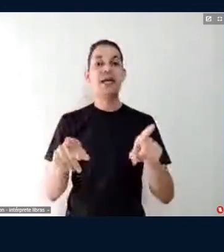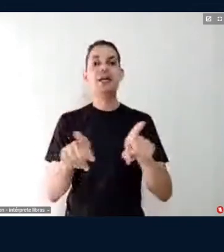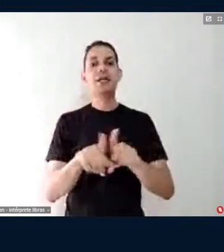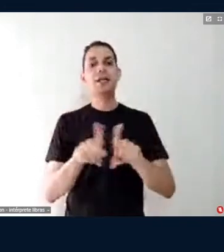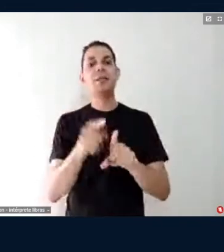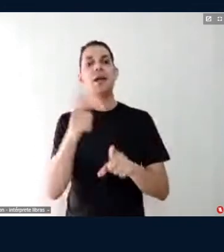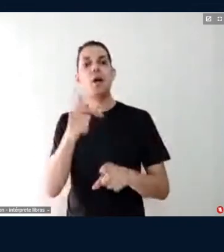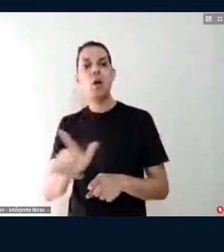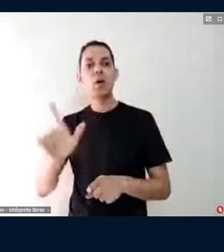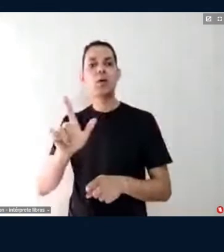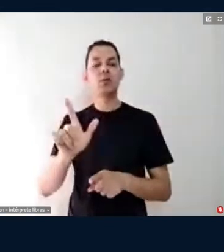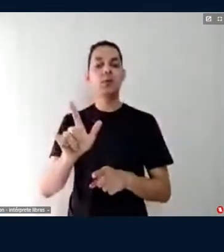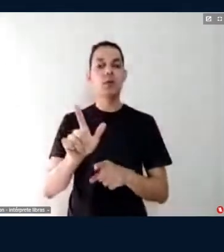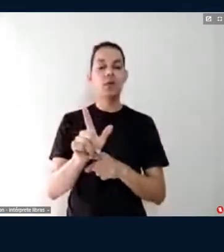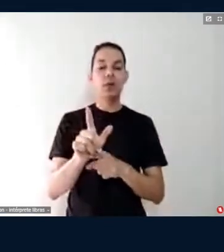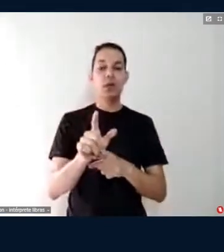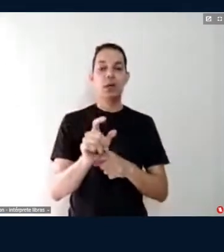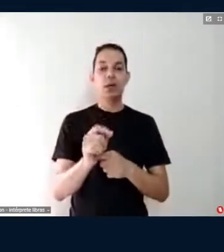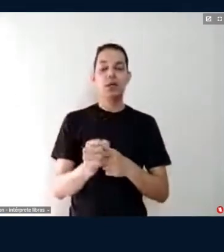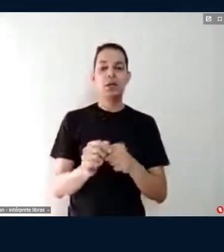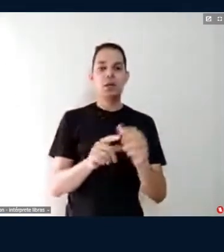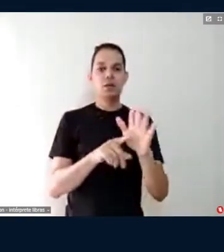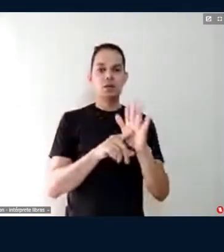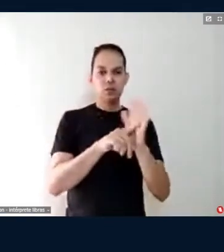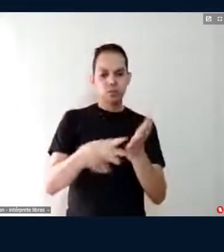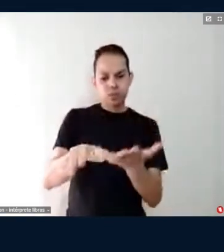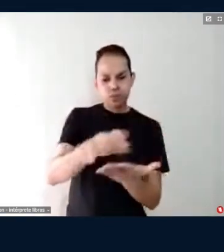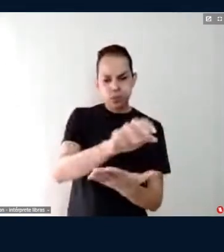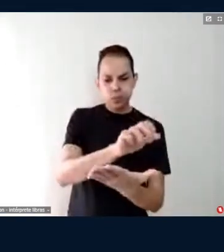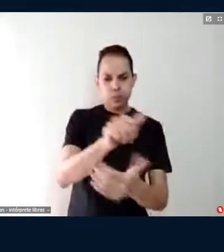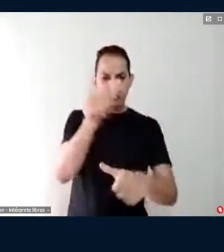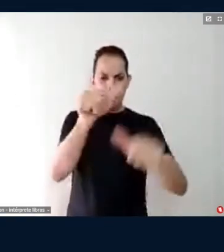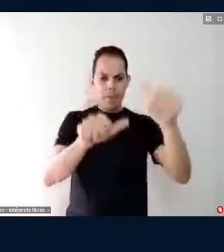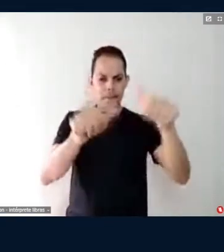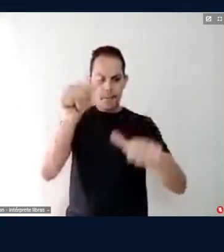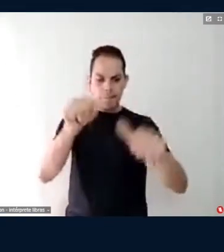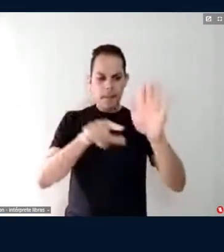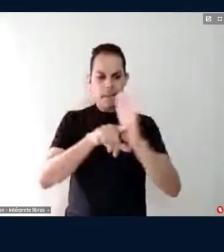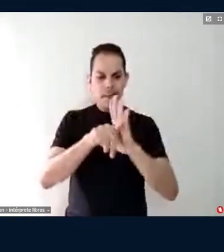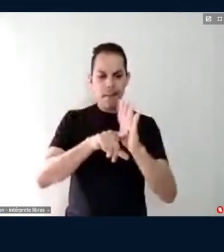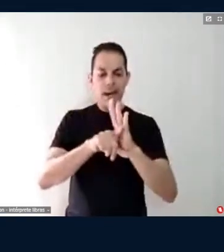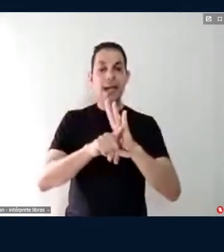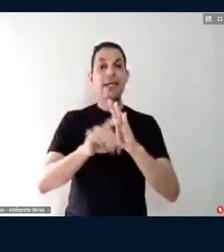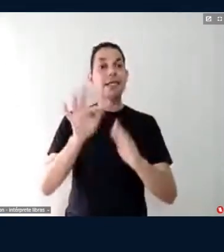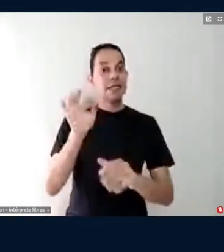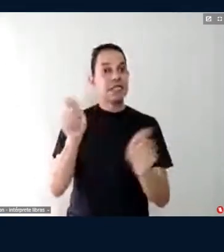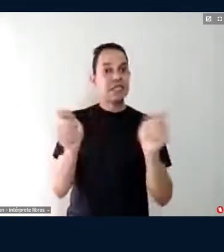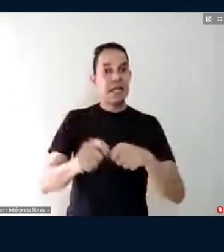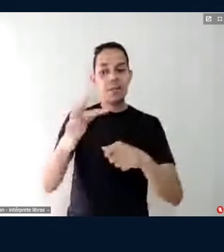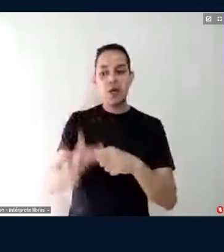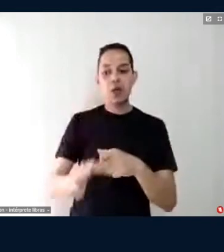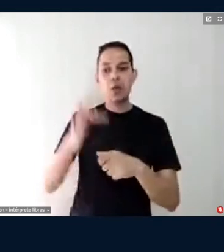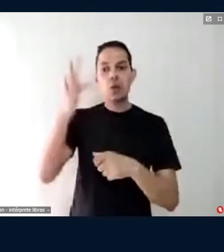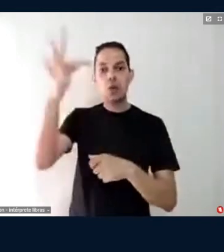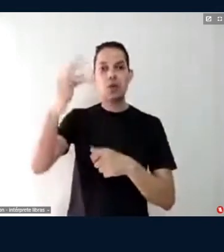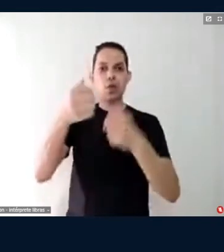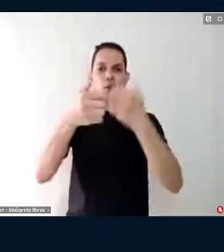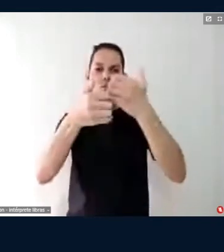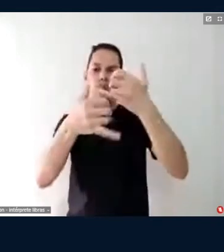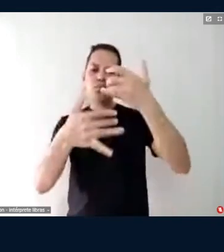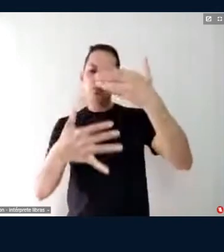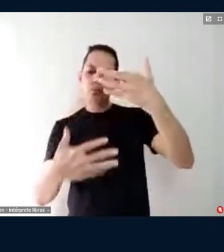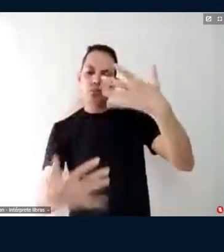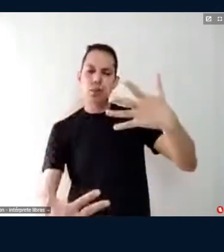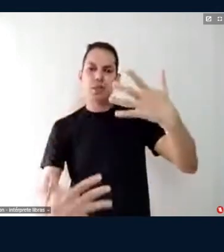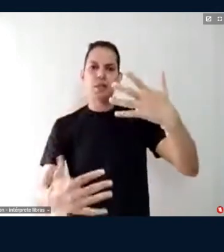riqueza dos dados examinados oferece os dobramentos futuros, dos quais surgiu o dar o